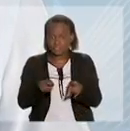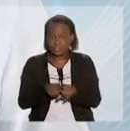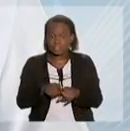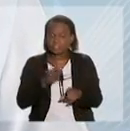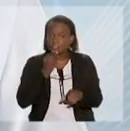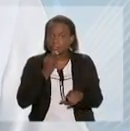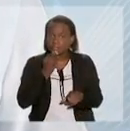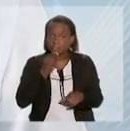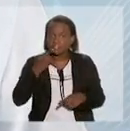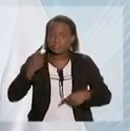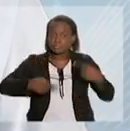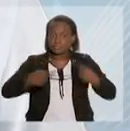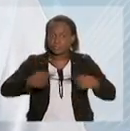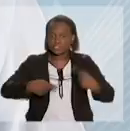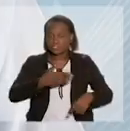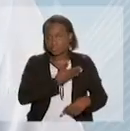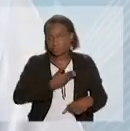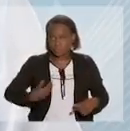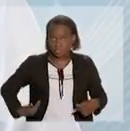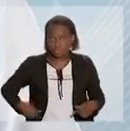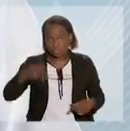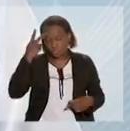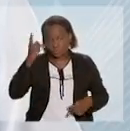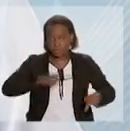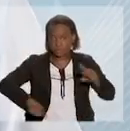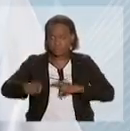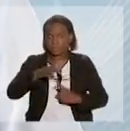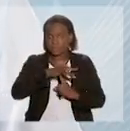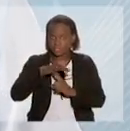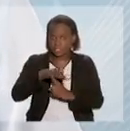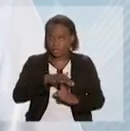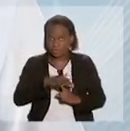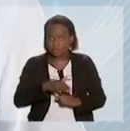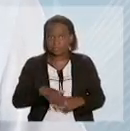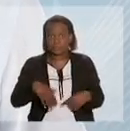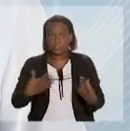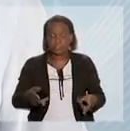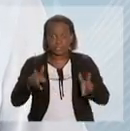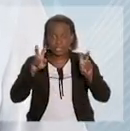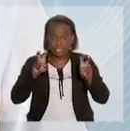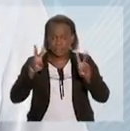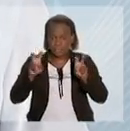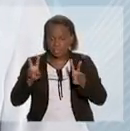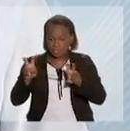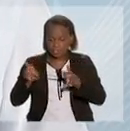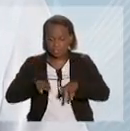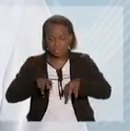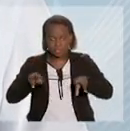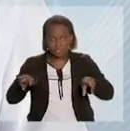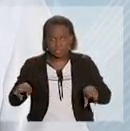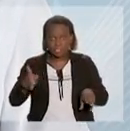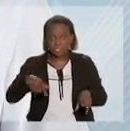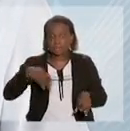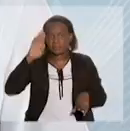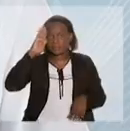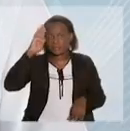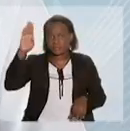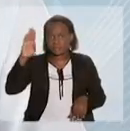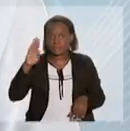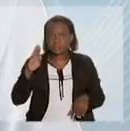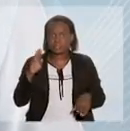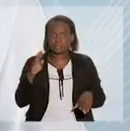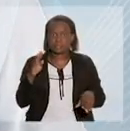e, obviamente, as políticas públicas em relação à gestão ambiental. Então, esses tópicos, digamos assim, são os